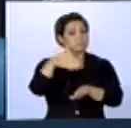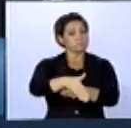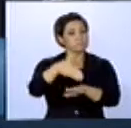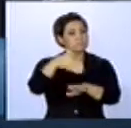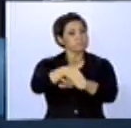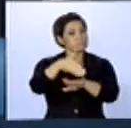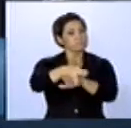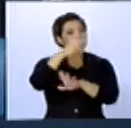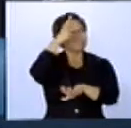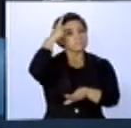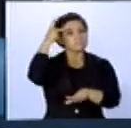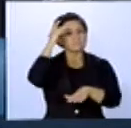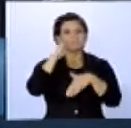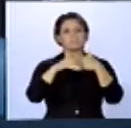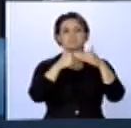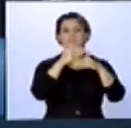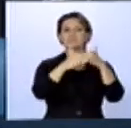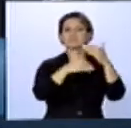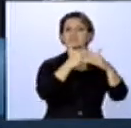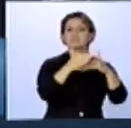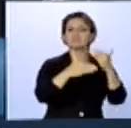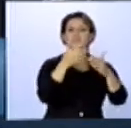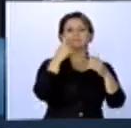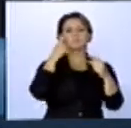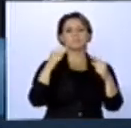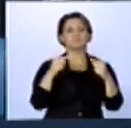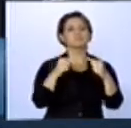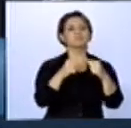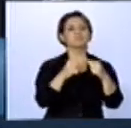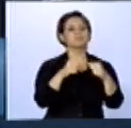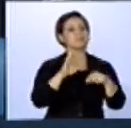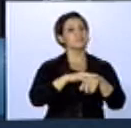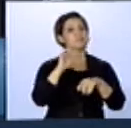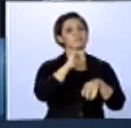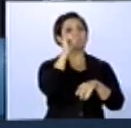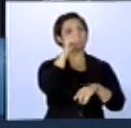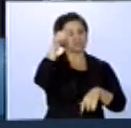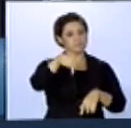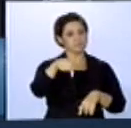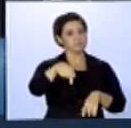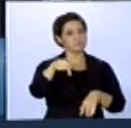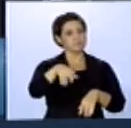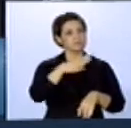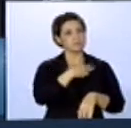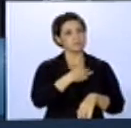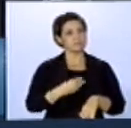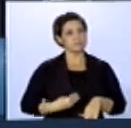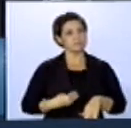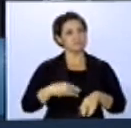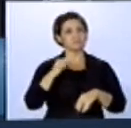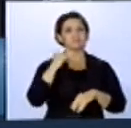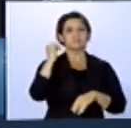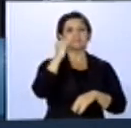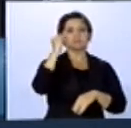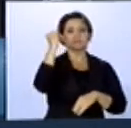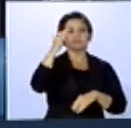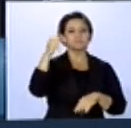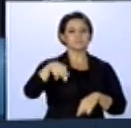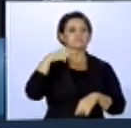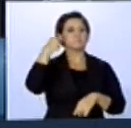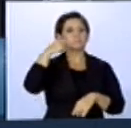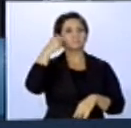contencioso esses processos objetivo importante para nossa corte Aqui as nossas decisões tenham legislação